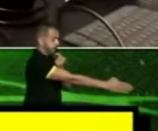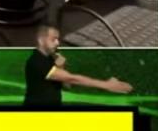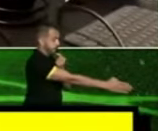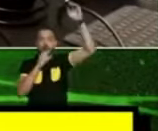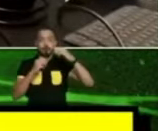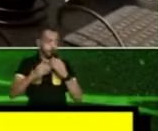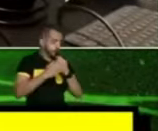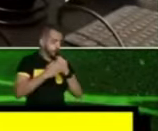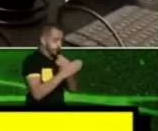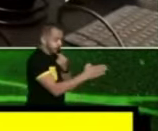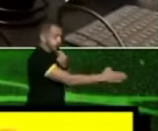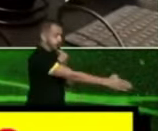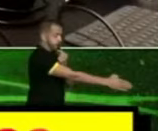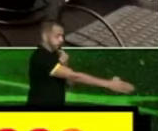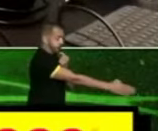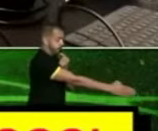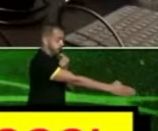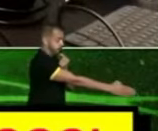escarpa